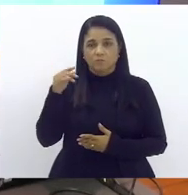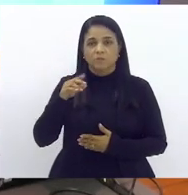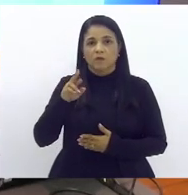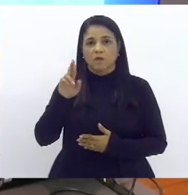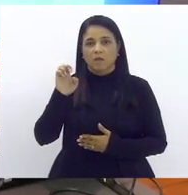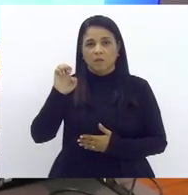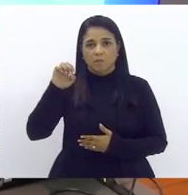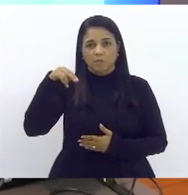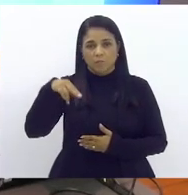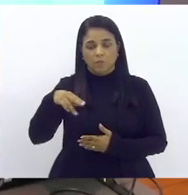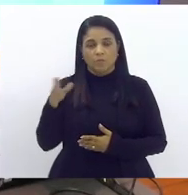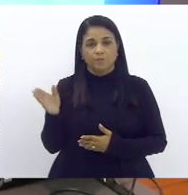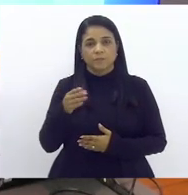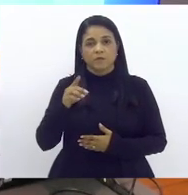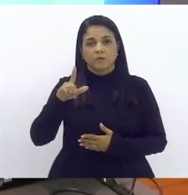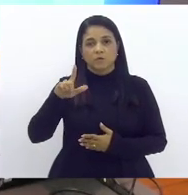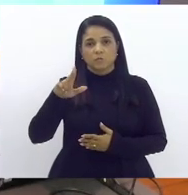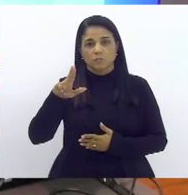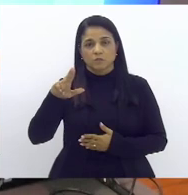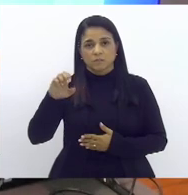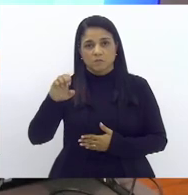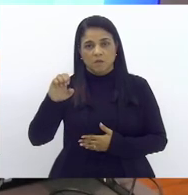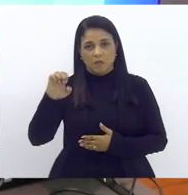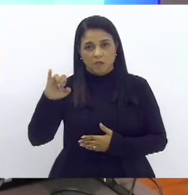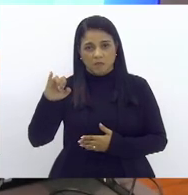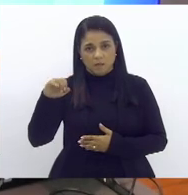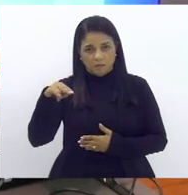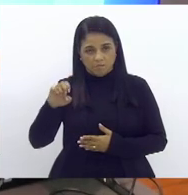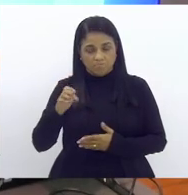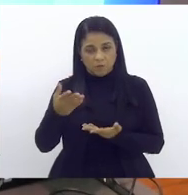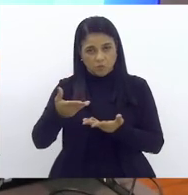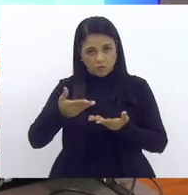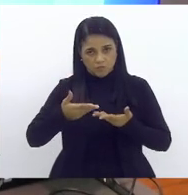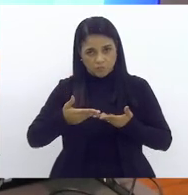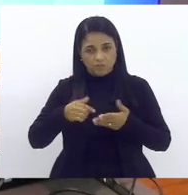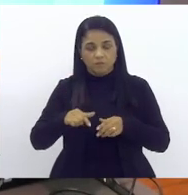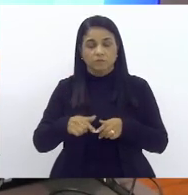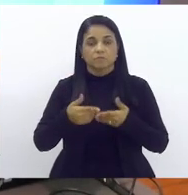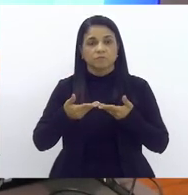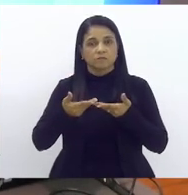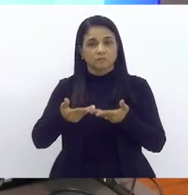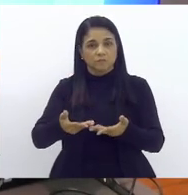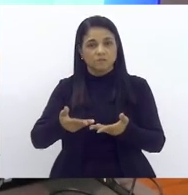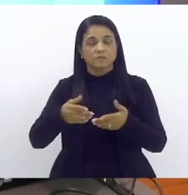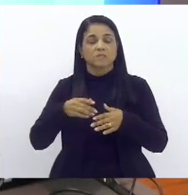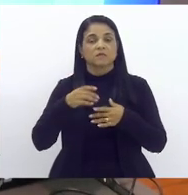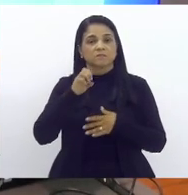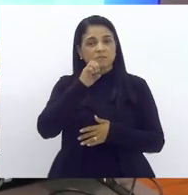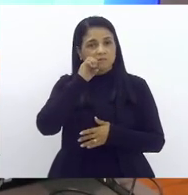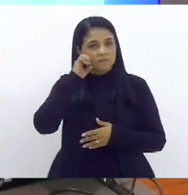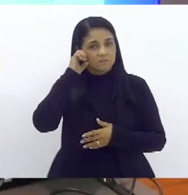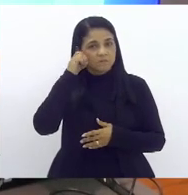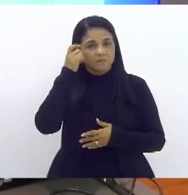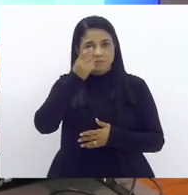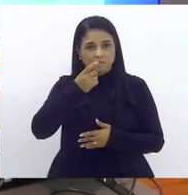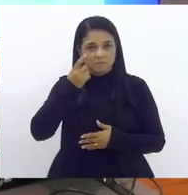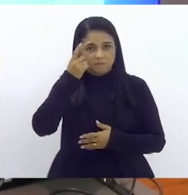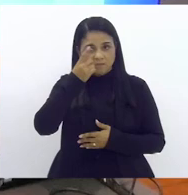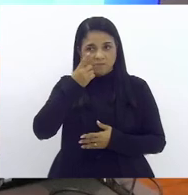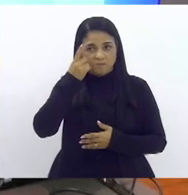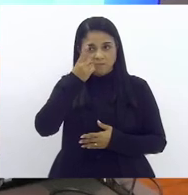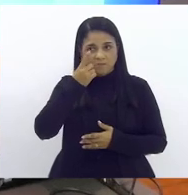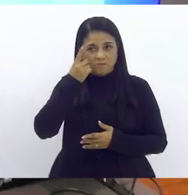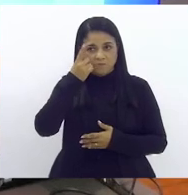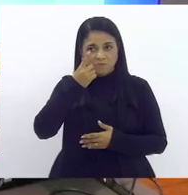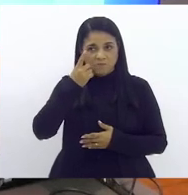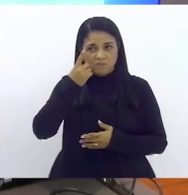Raimon e Luciene pelo convite. Cumprimento na mesa a deputada Érica Cocai e cumprimento